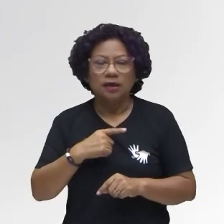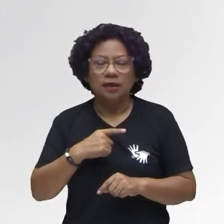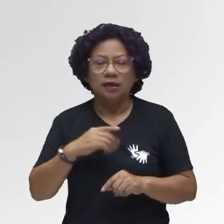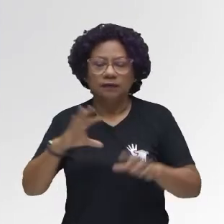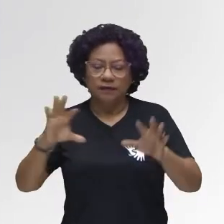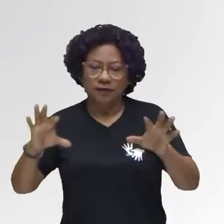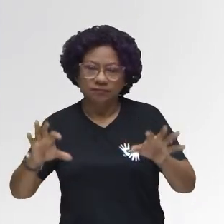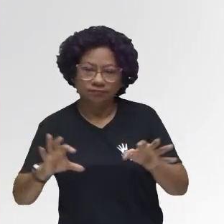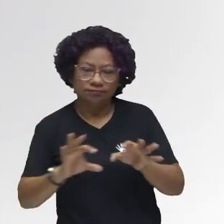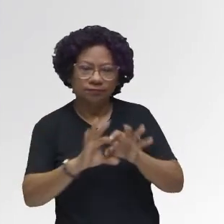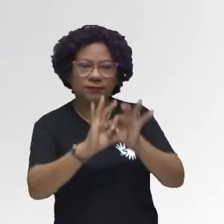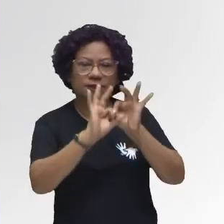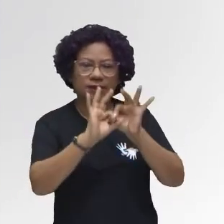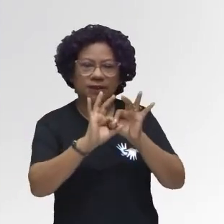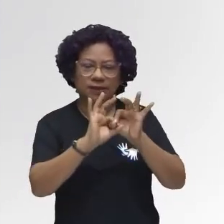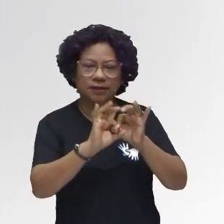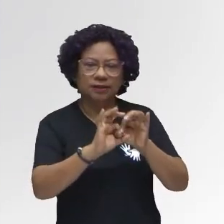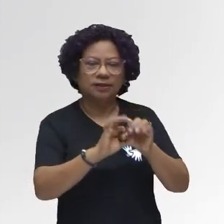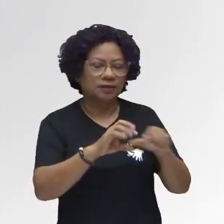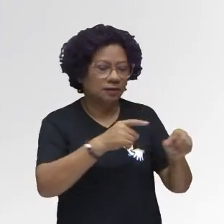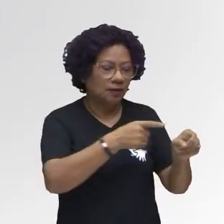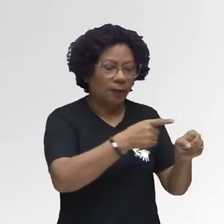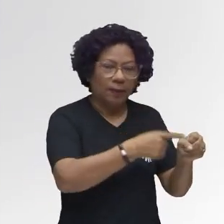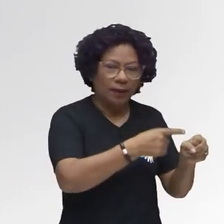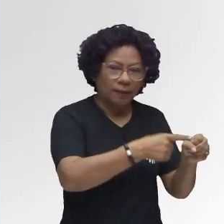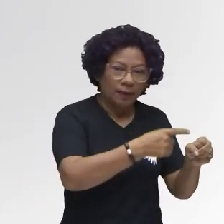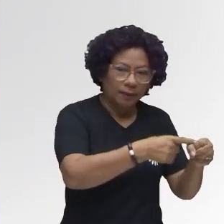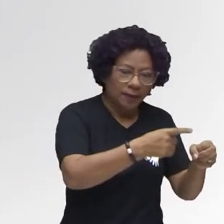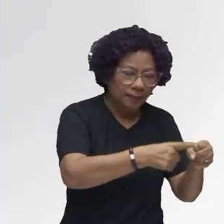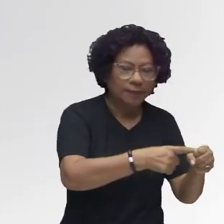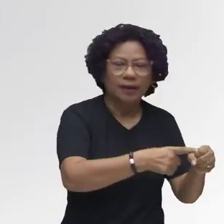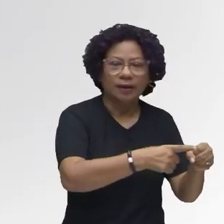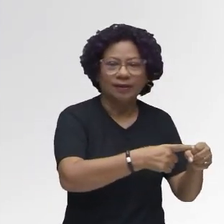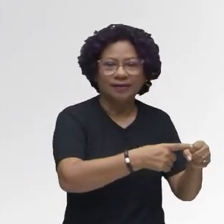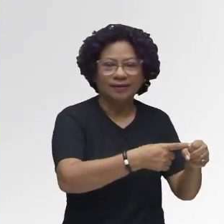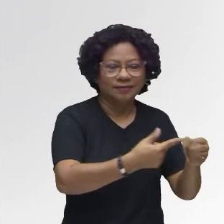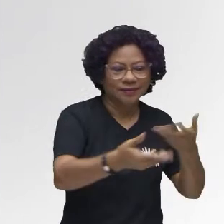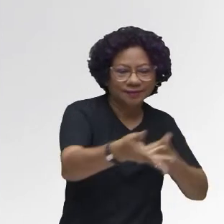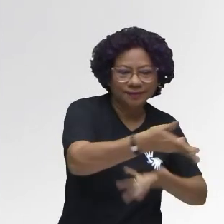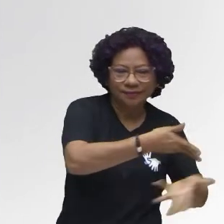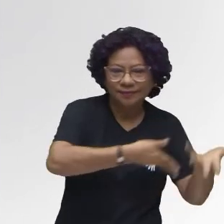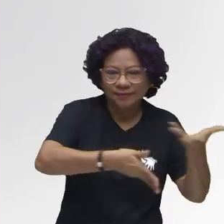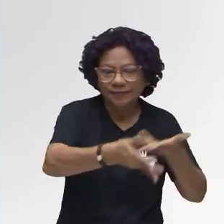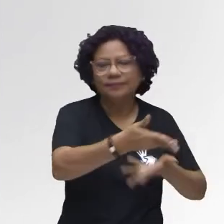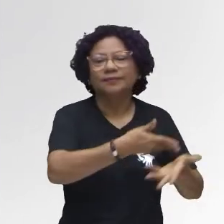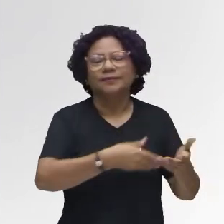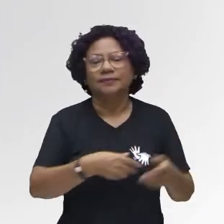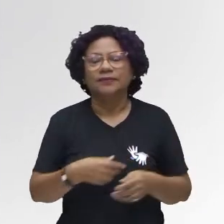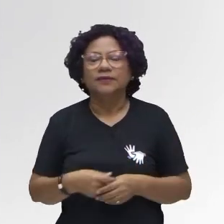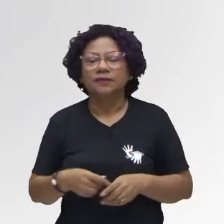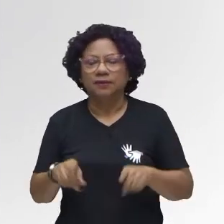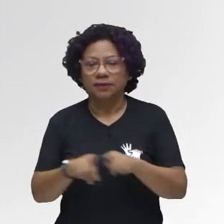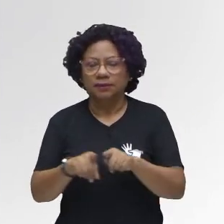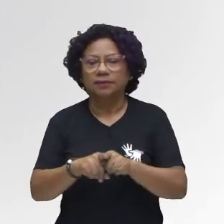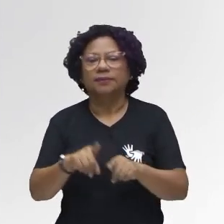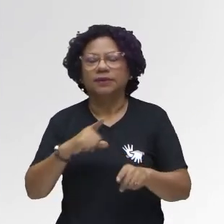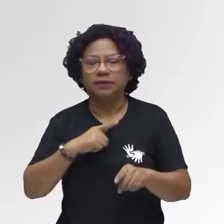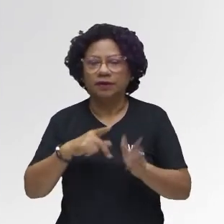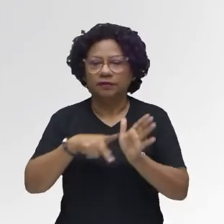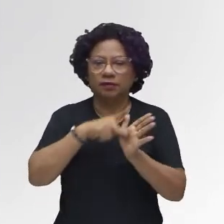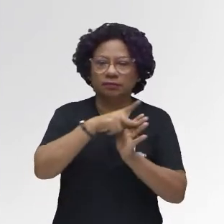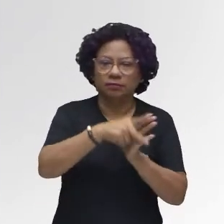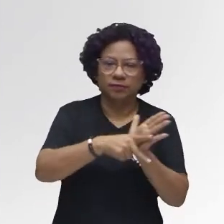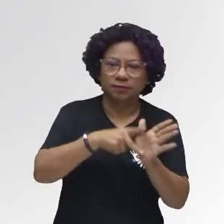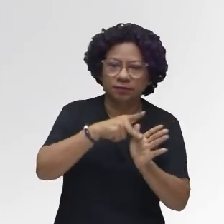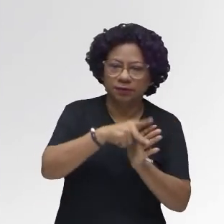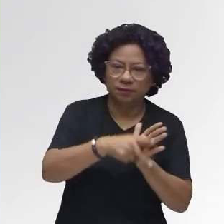ser o desenvolvimento de ferrovias e das primeiras rodovias mais preparadas para o transporte,